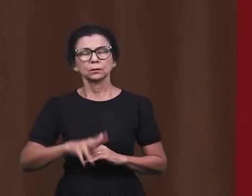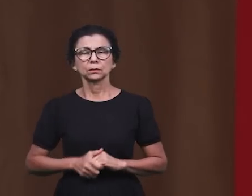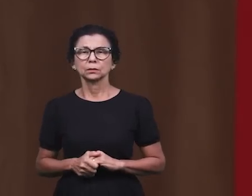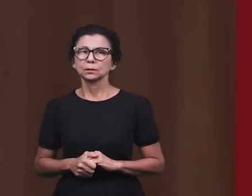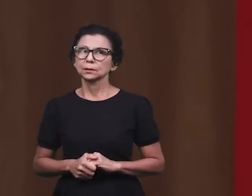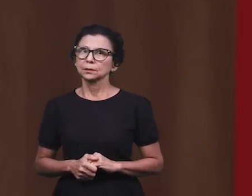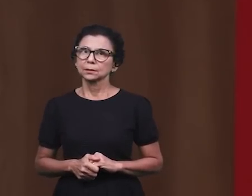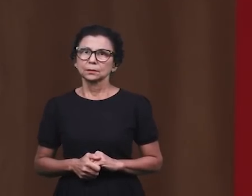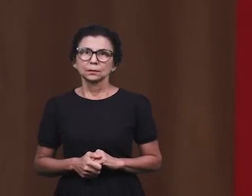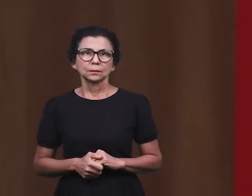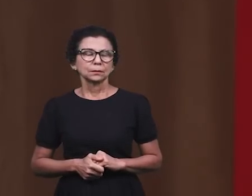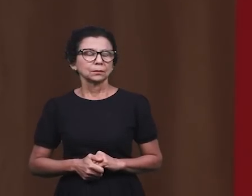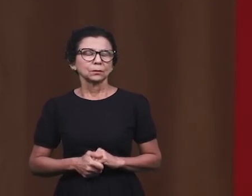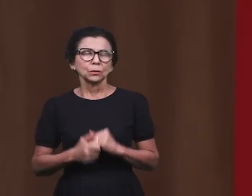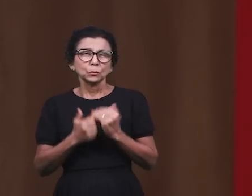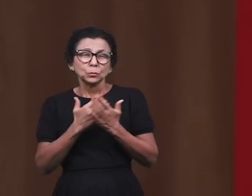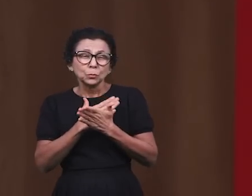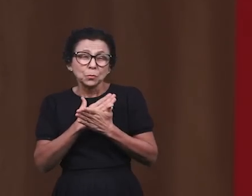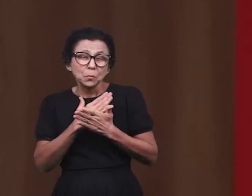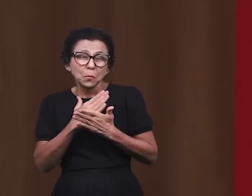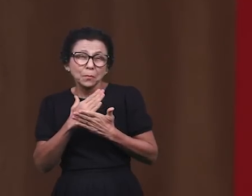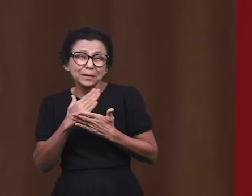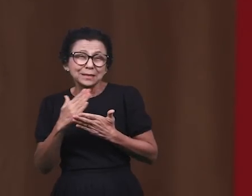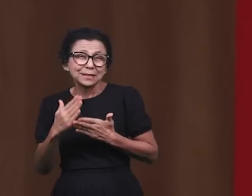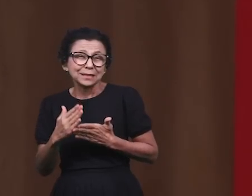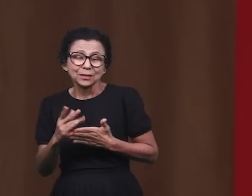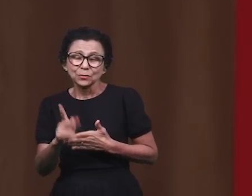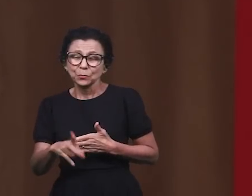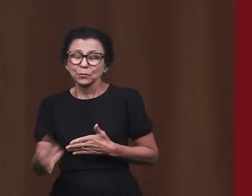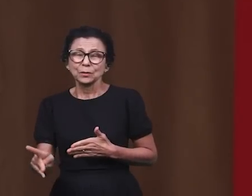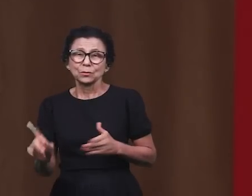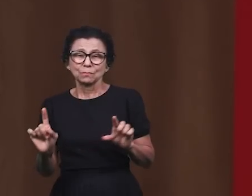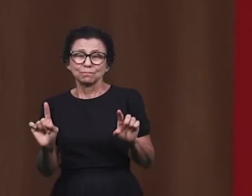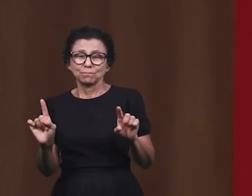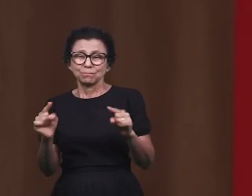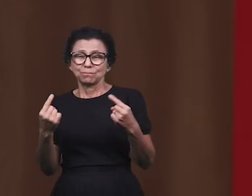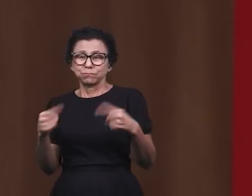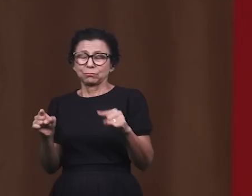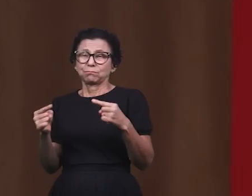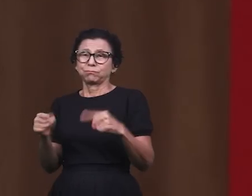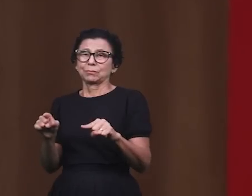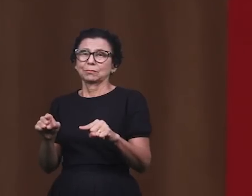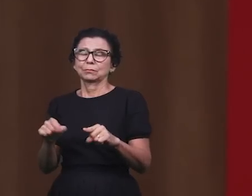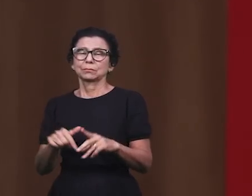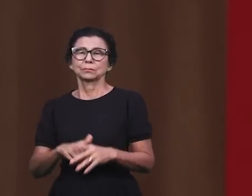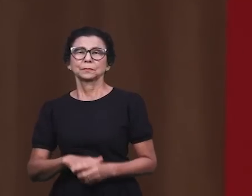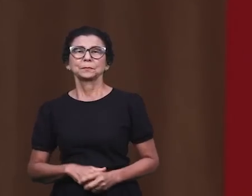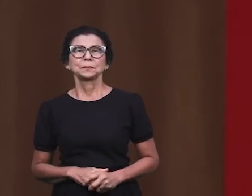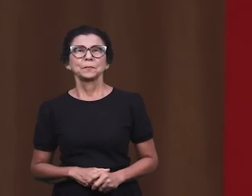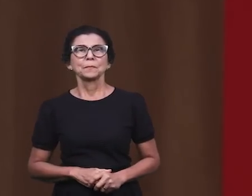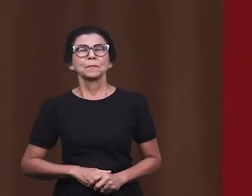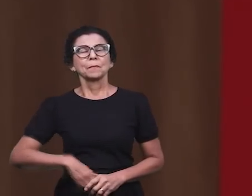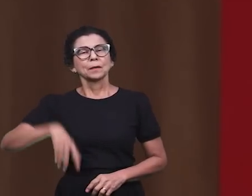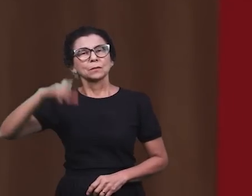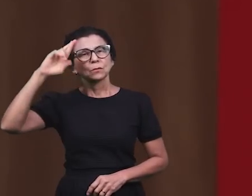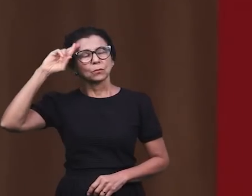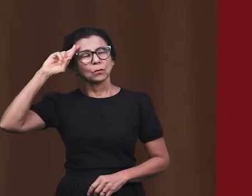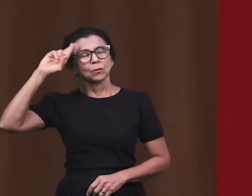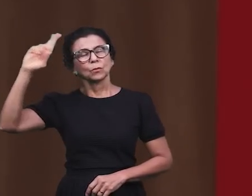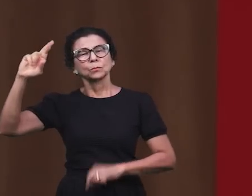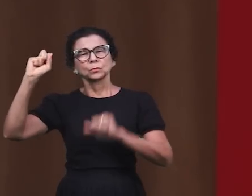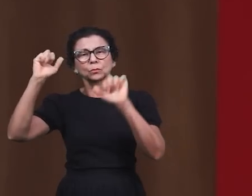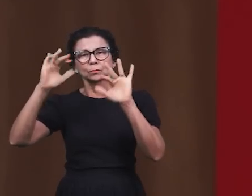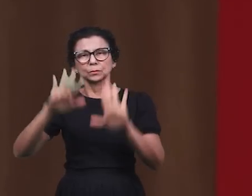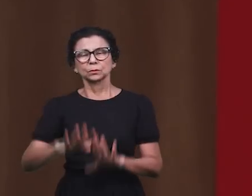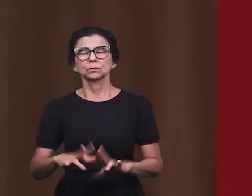ela enfrenta um obstáculo daquele, logo com o professor, né? Mas ali a forma como o Senhor honrou,